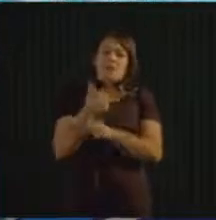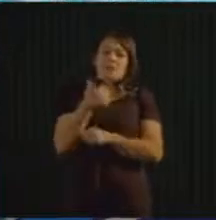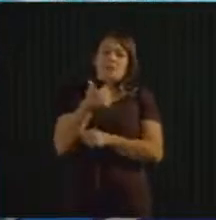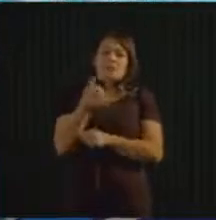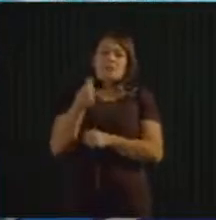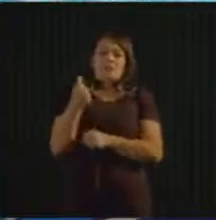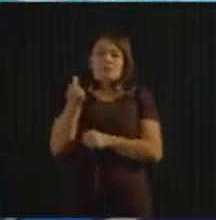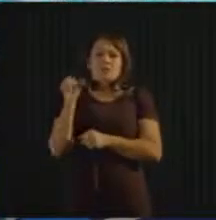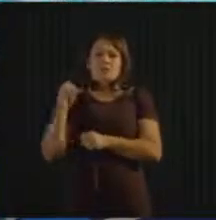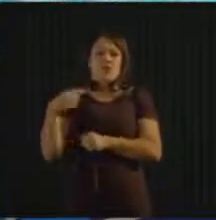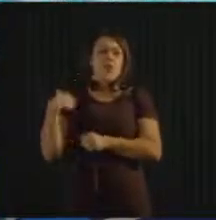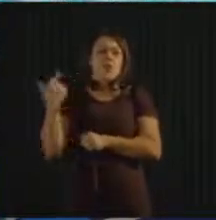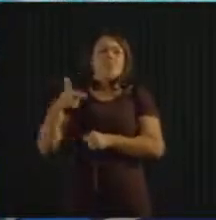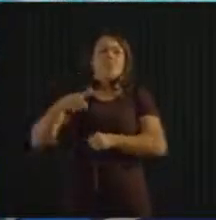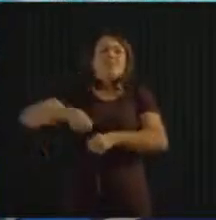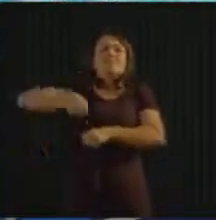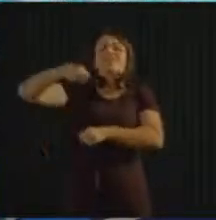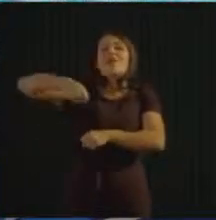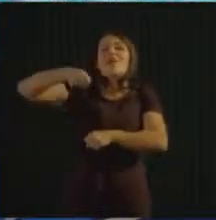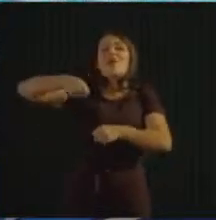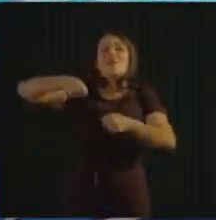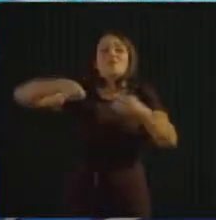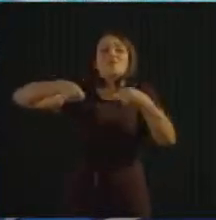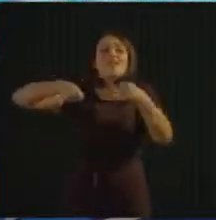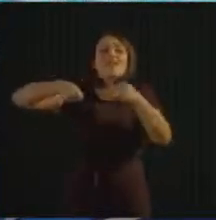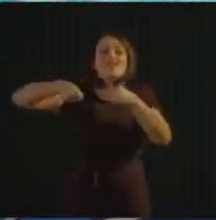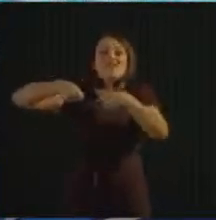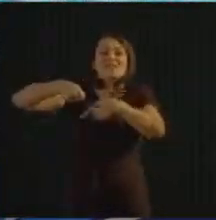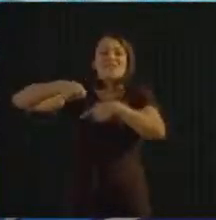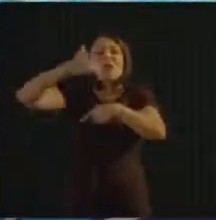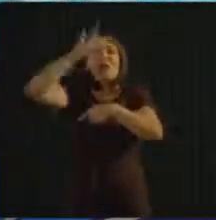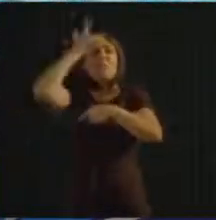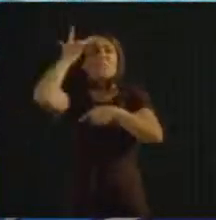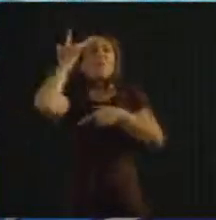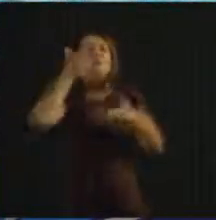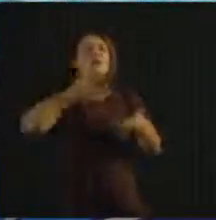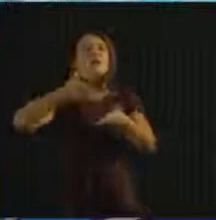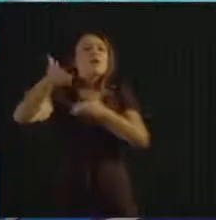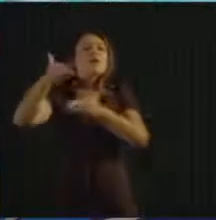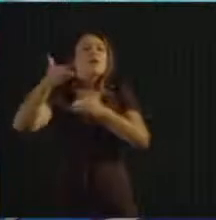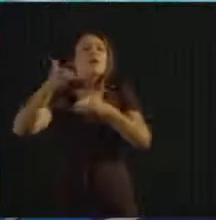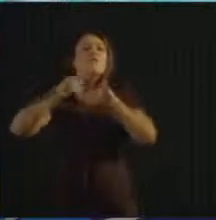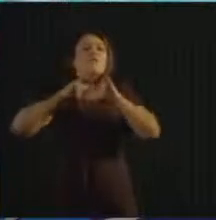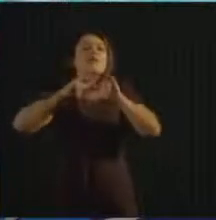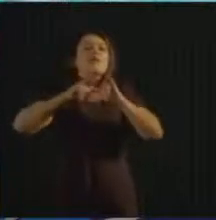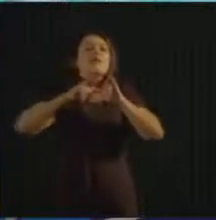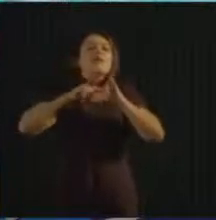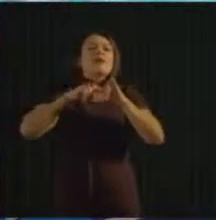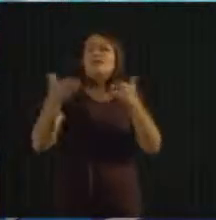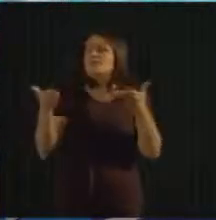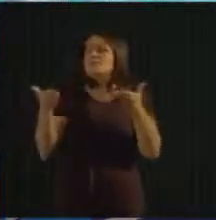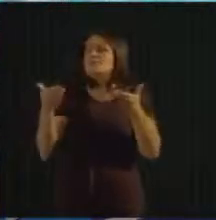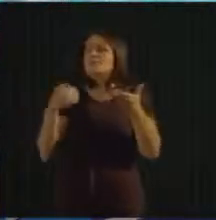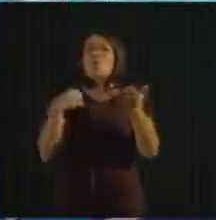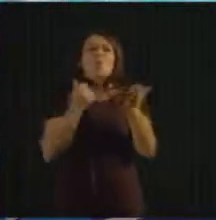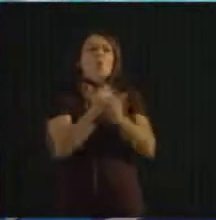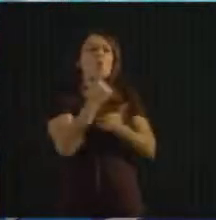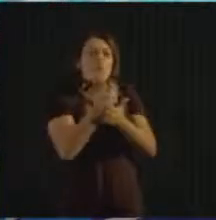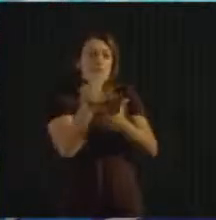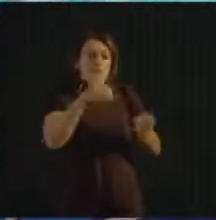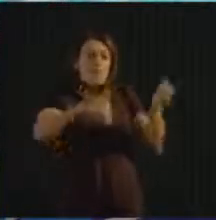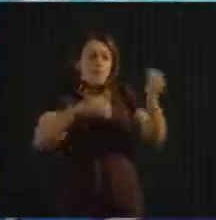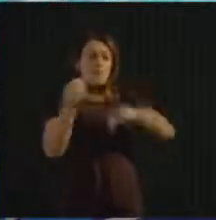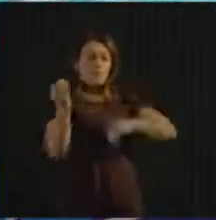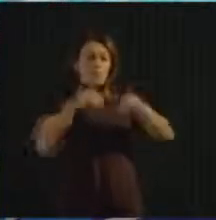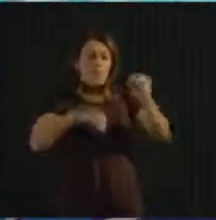70, devem lembrar que nós não tínhamos sacolinhas plásticas. Então, quando a pessoa às vezes ia no Carrefour, ela ficava doida para colocar pouca